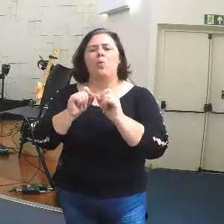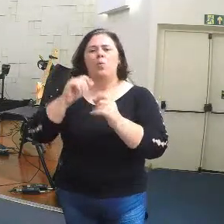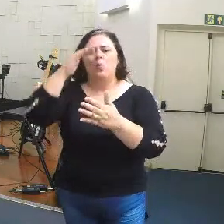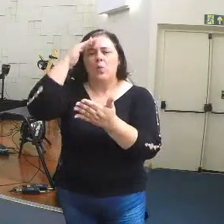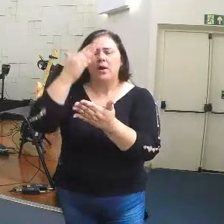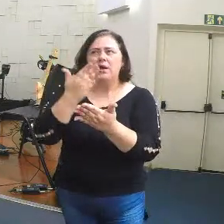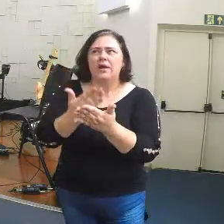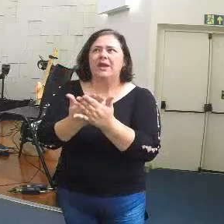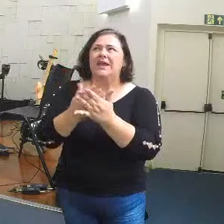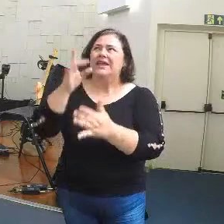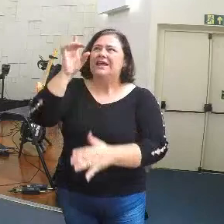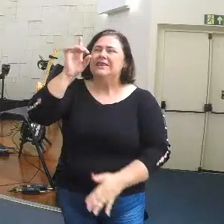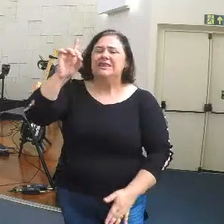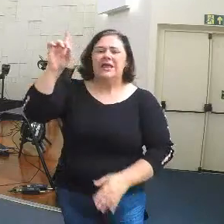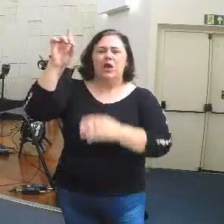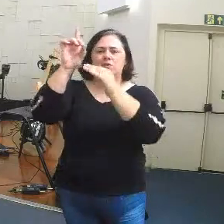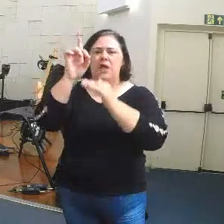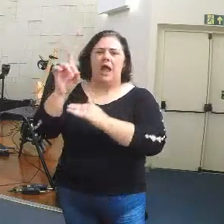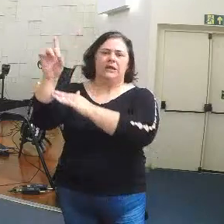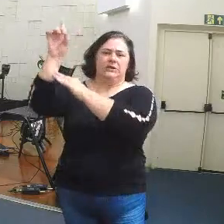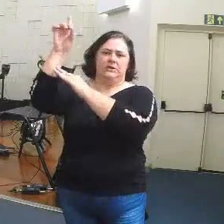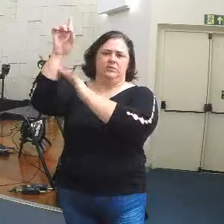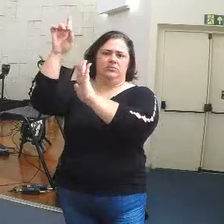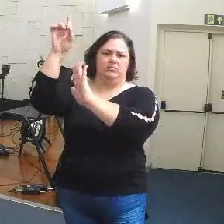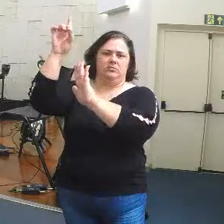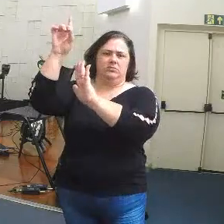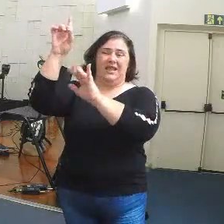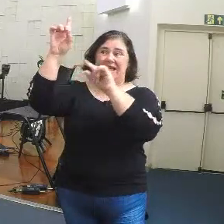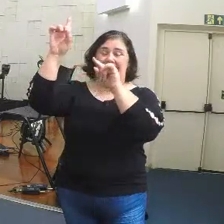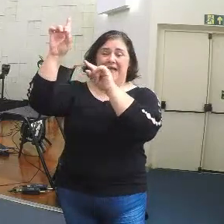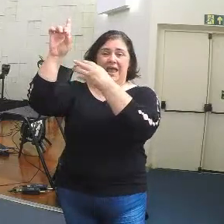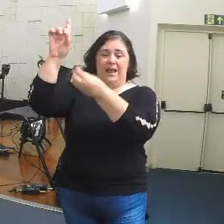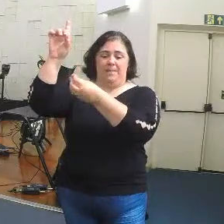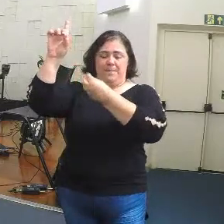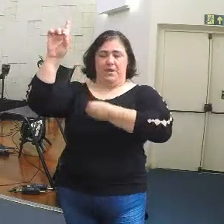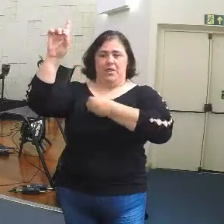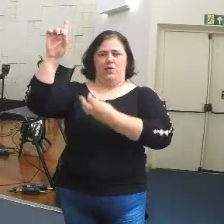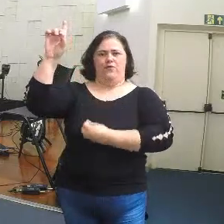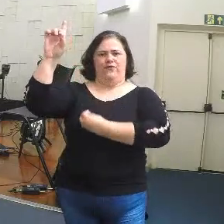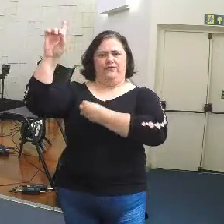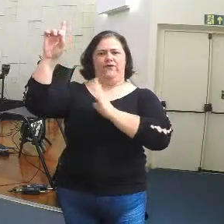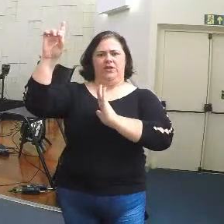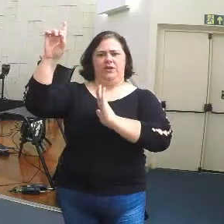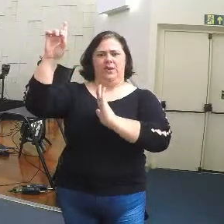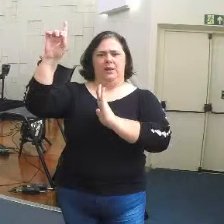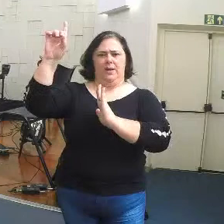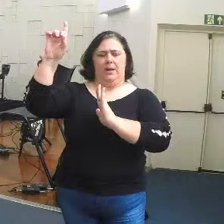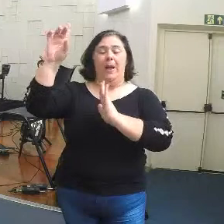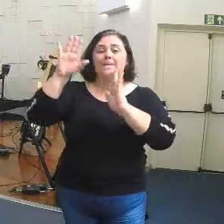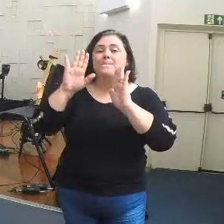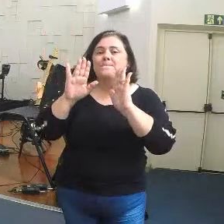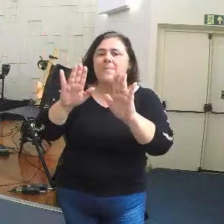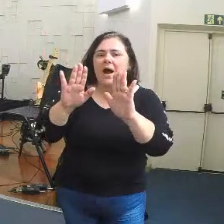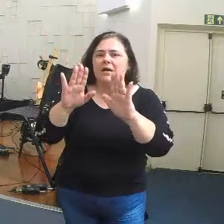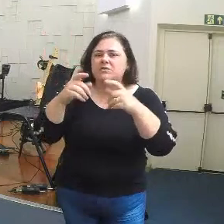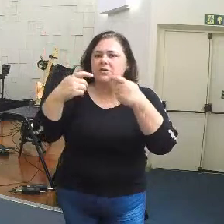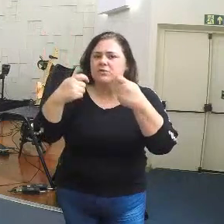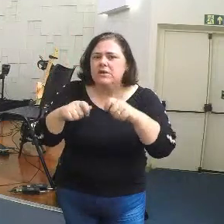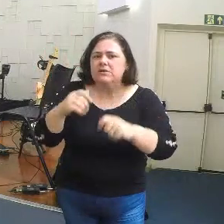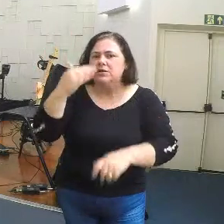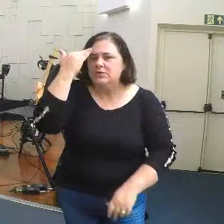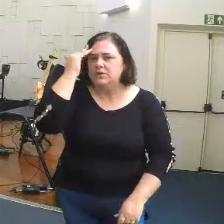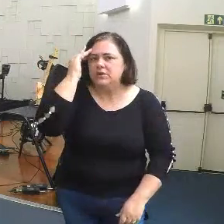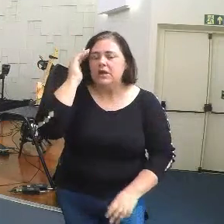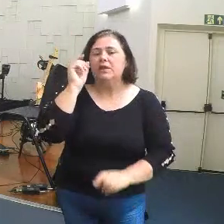não o medo no sentido do sofrimento, medo no sentido da fobia, do sofrimento, de que há um castigo e que nós não vamos escapar. Esse